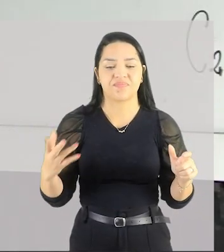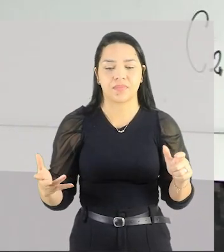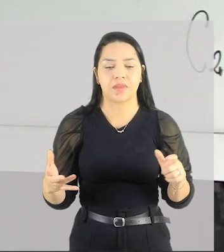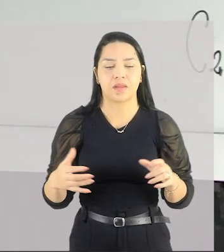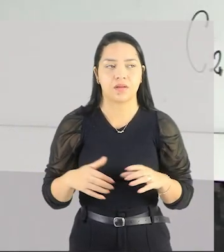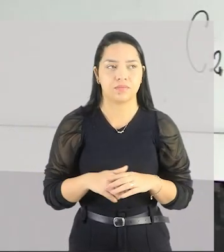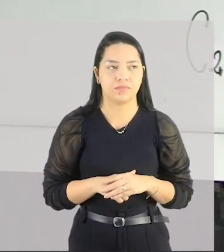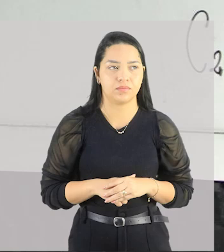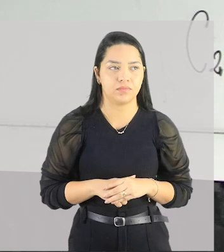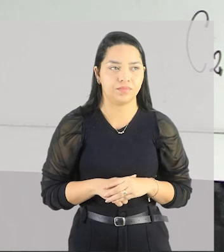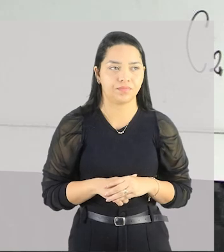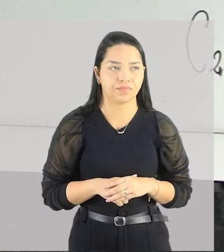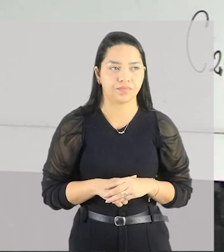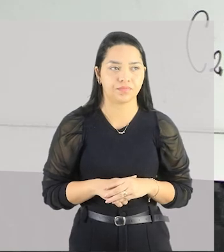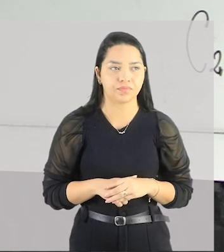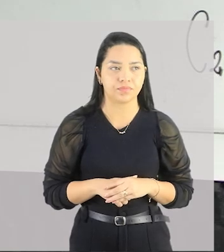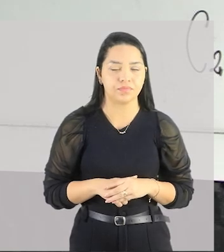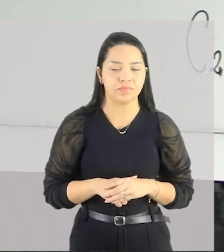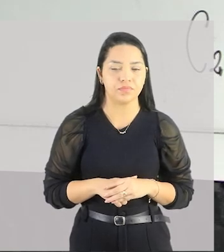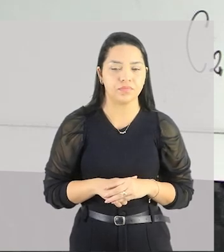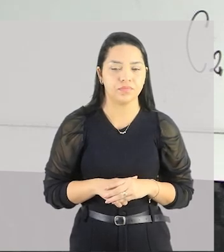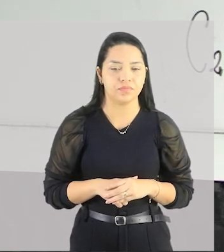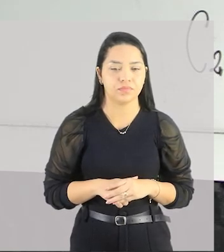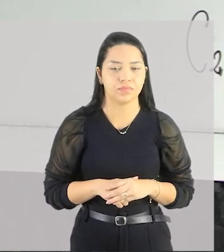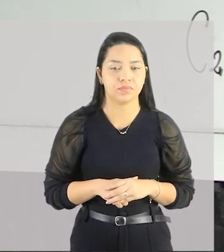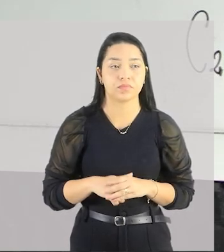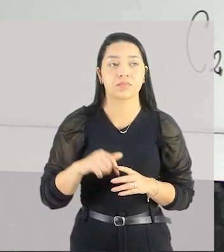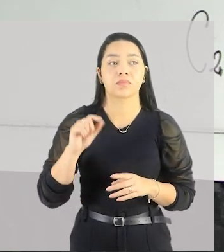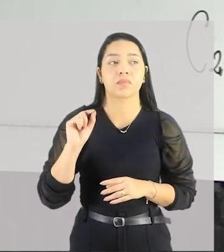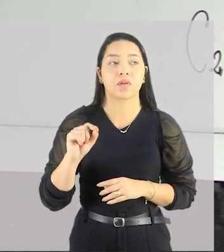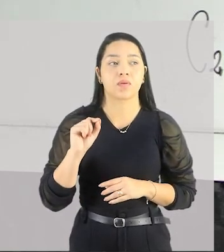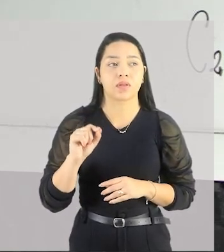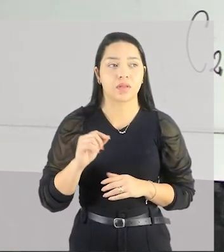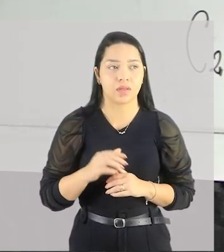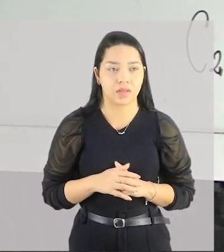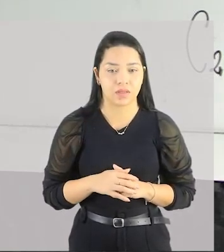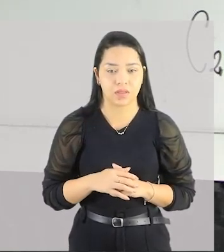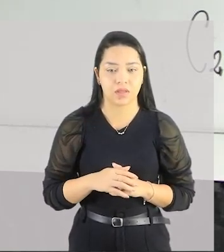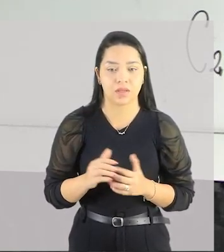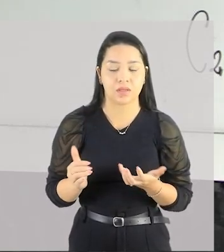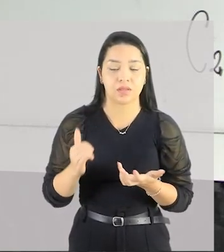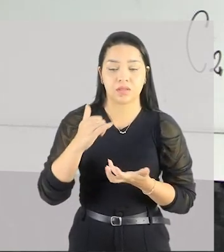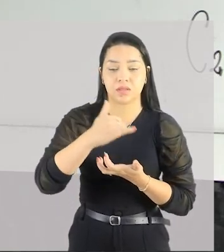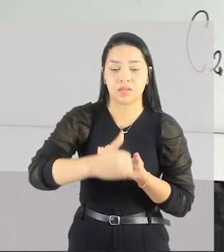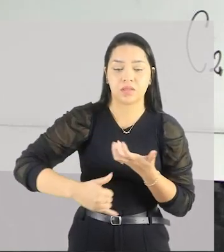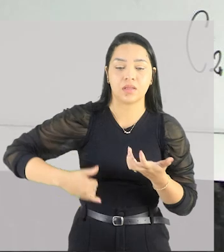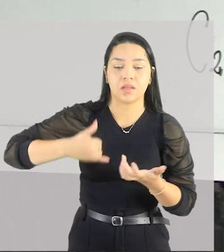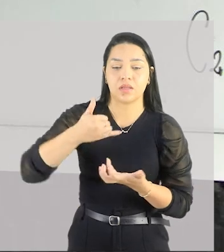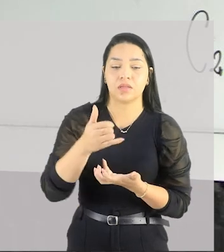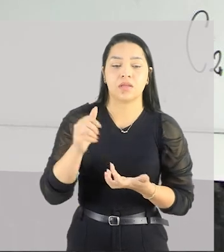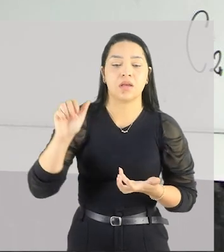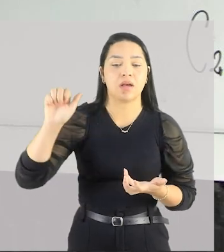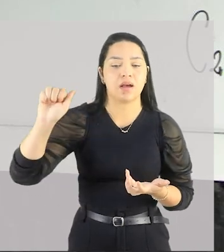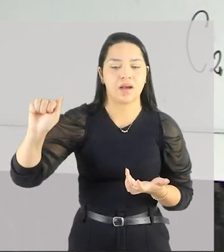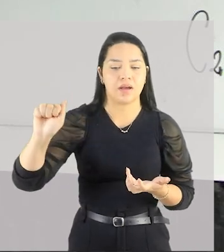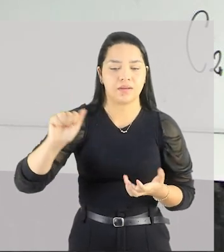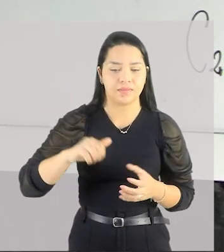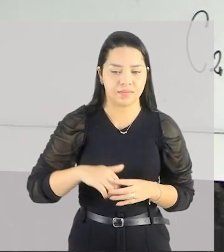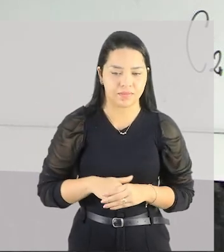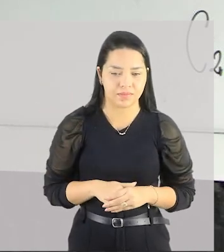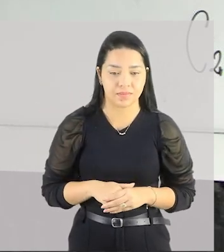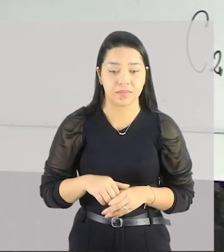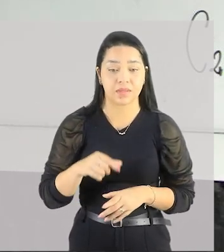satélites por A, B, C, D e E. Então são os 5 satélites. Sendo esta a